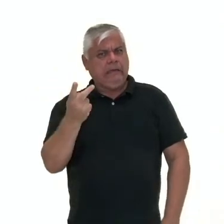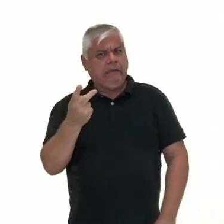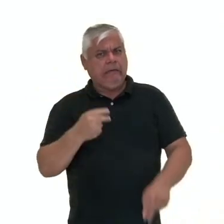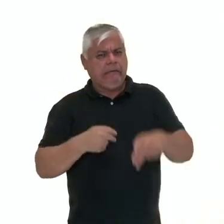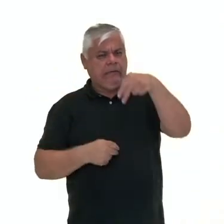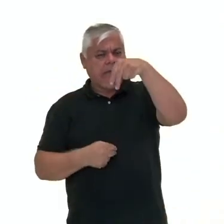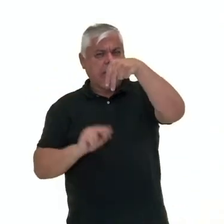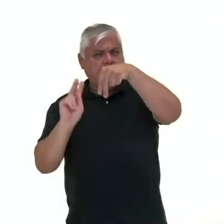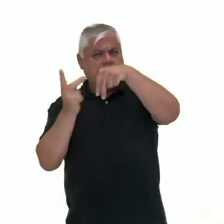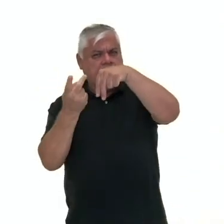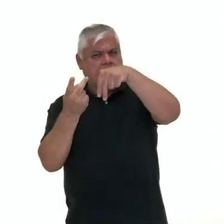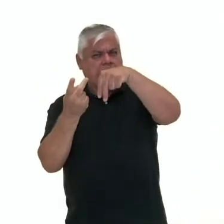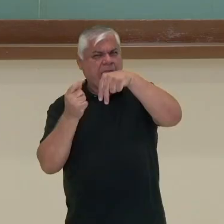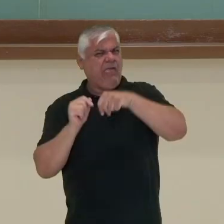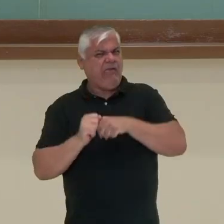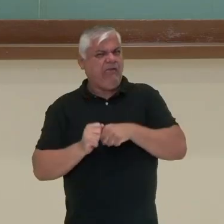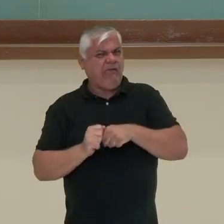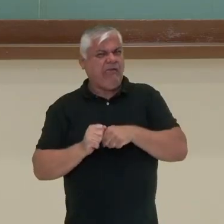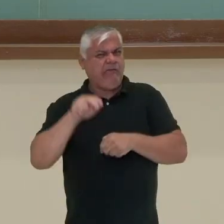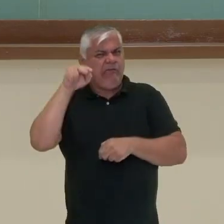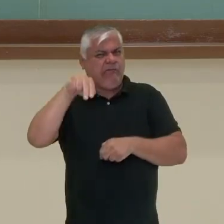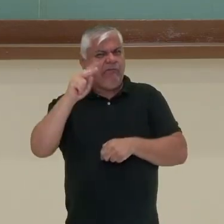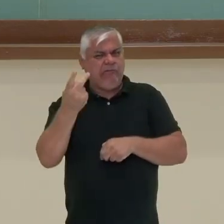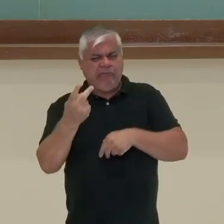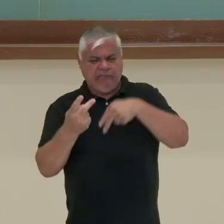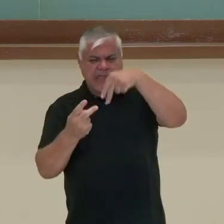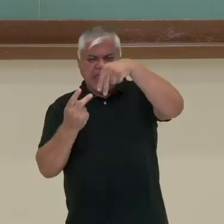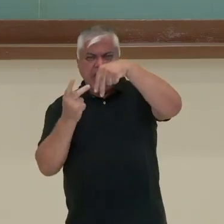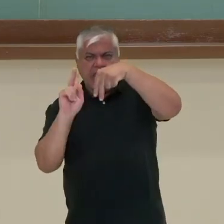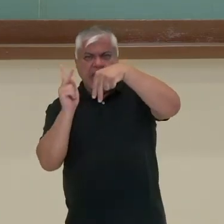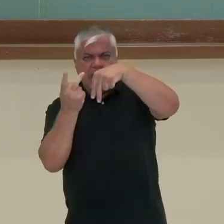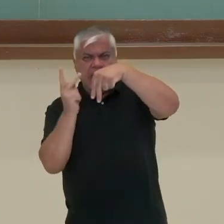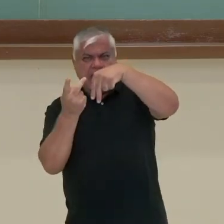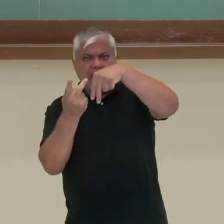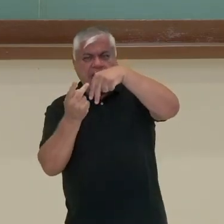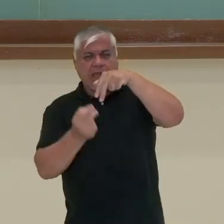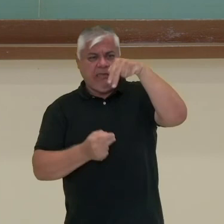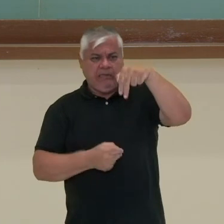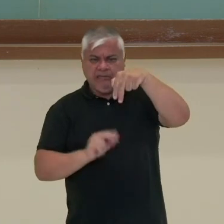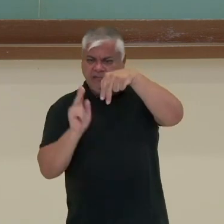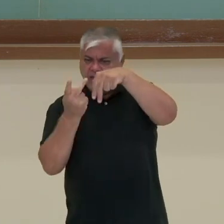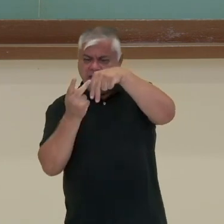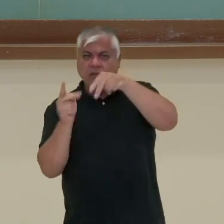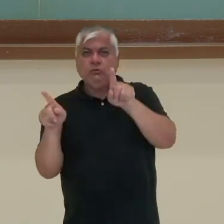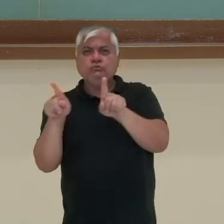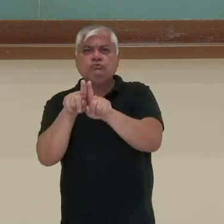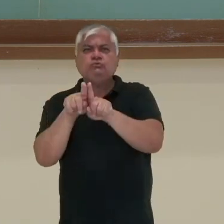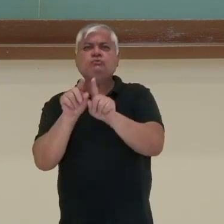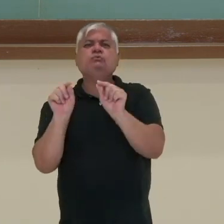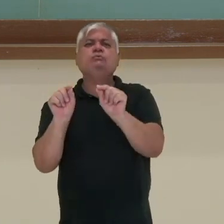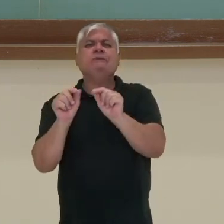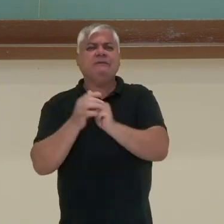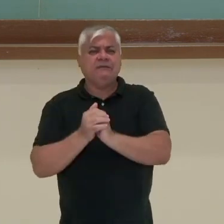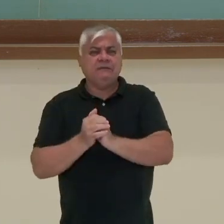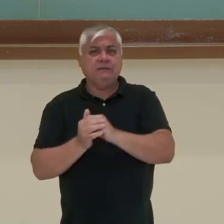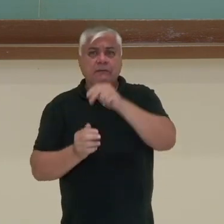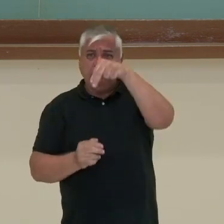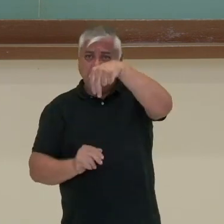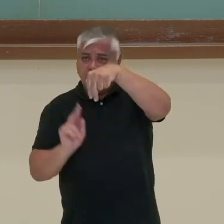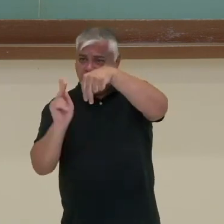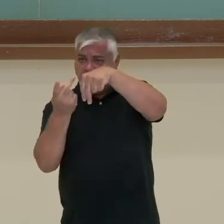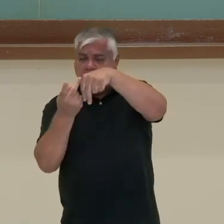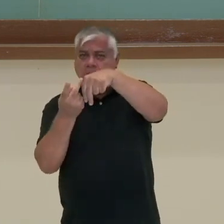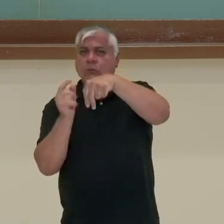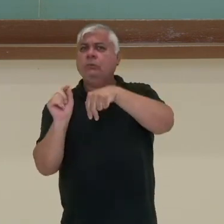esse NH? Você lembra? Como que nós chamamos? Quando eu tenho o N e o H ali dentro das palavras, né?